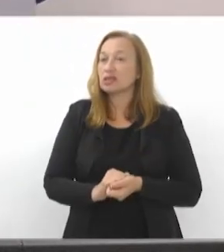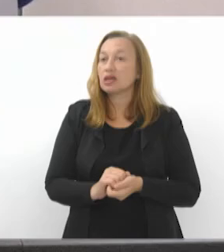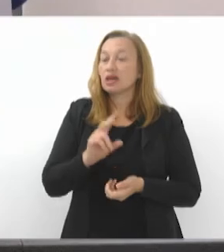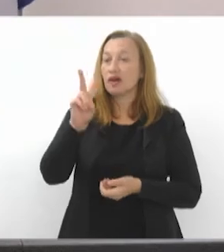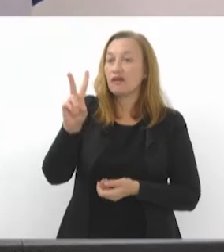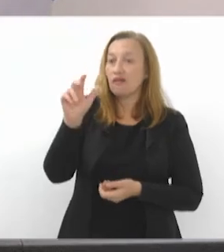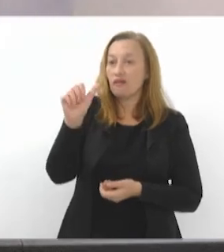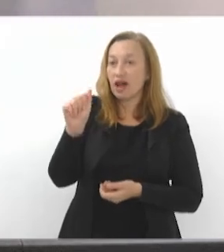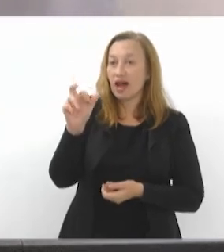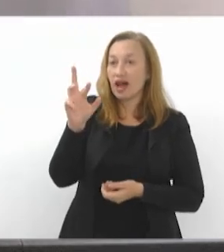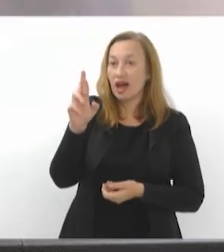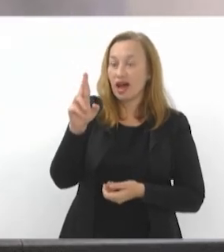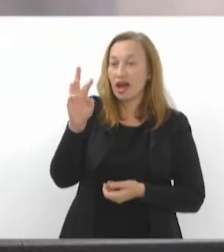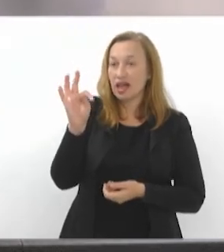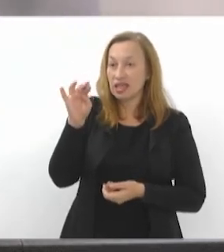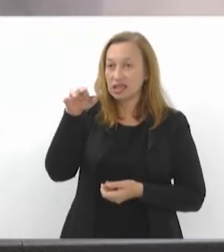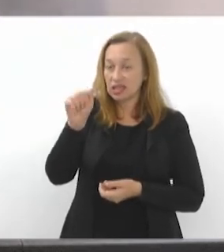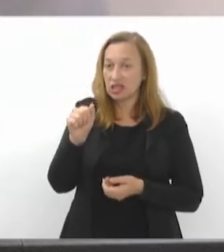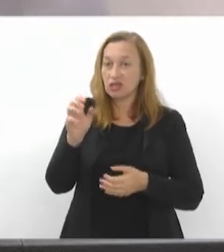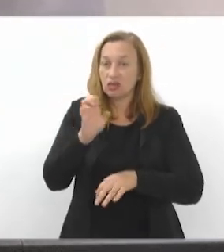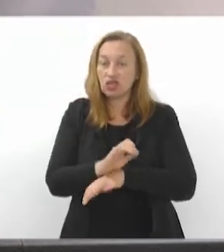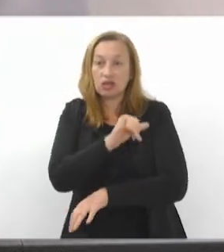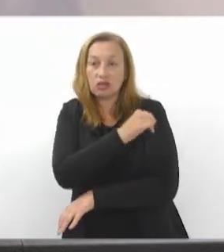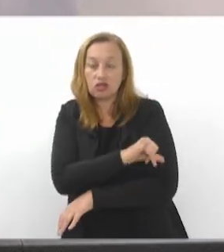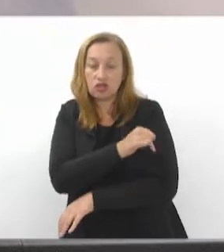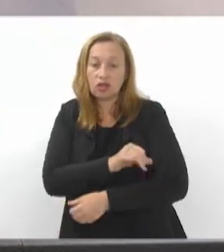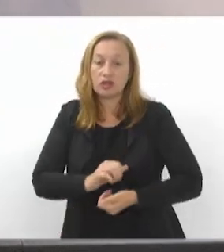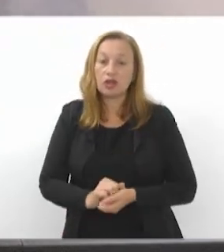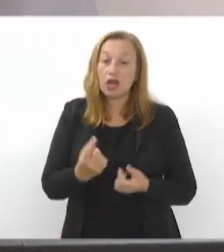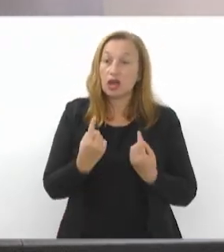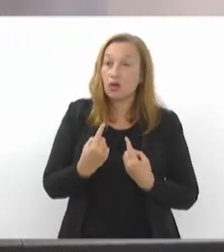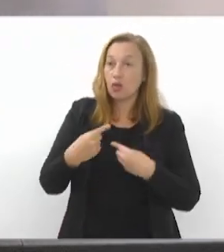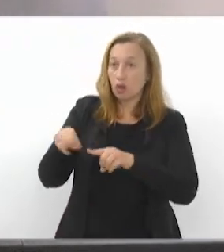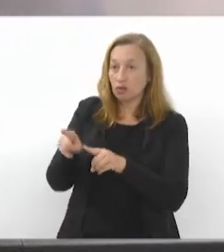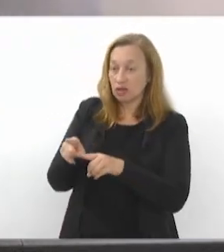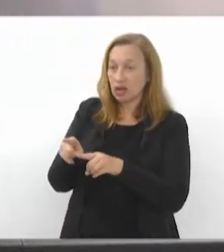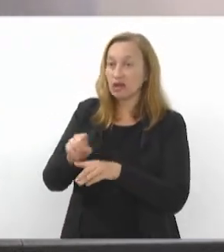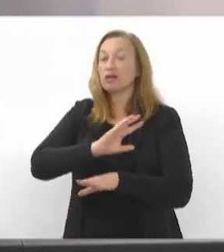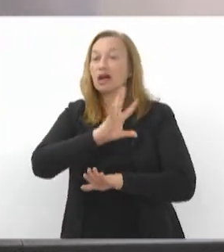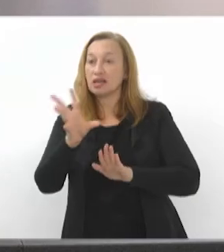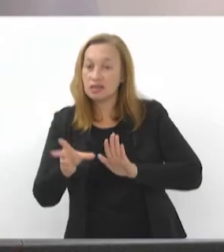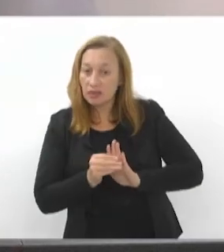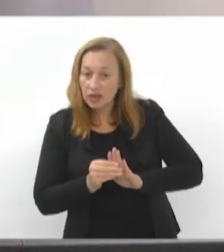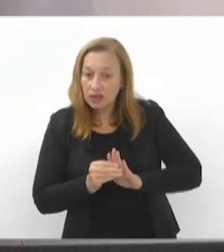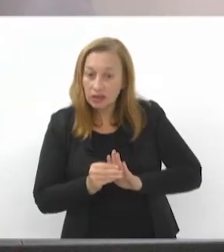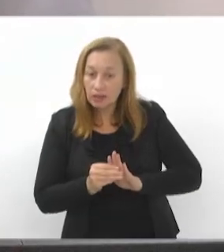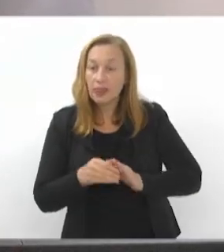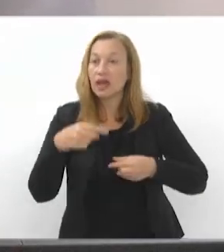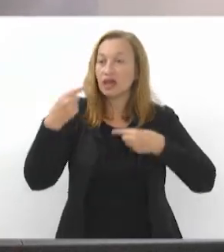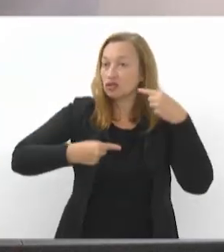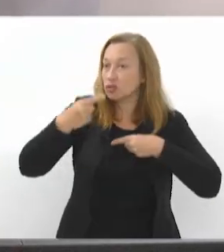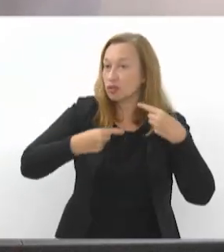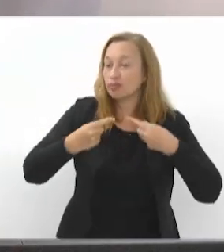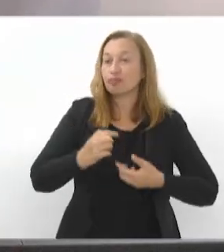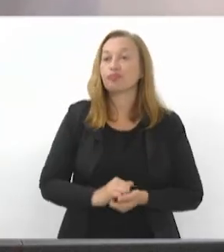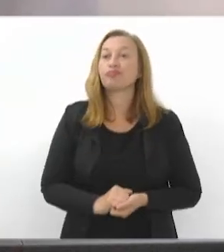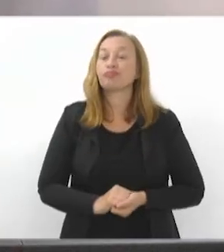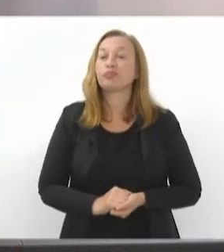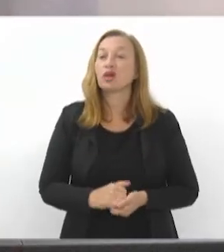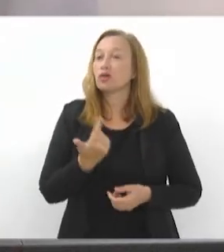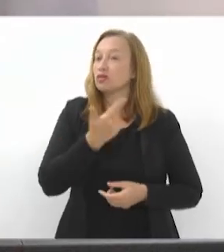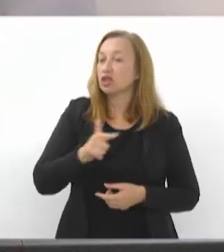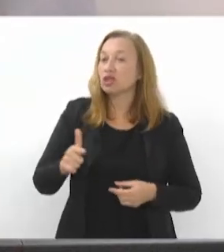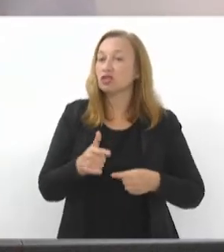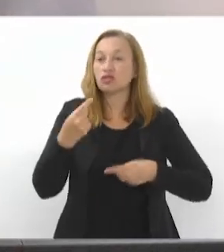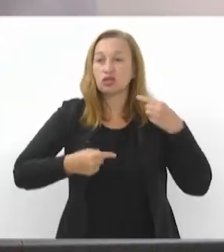varejistas, localizados no Estado do Rio de Janeiro. O parecer é contrário às emendas. Em discussão. Não havendo